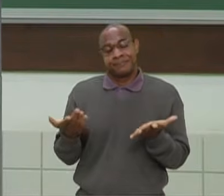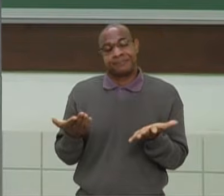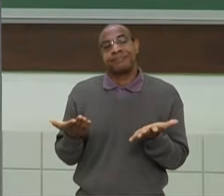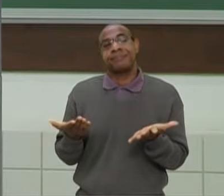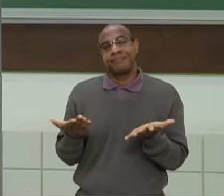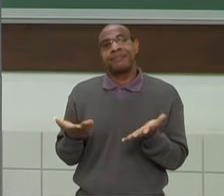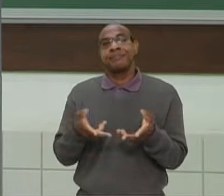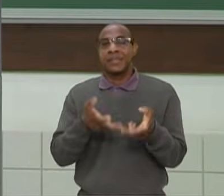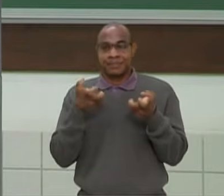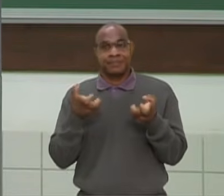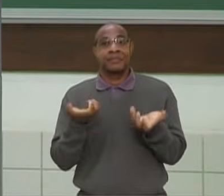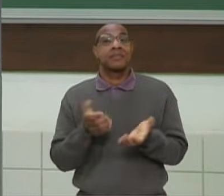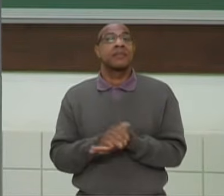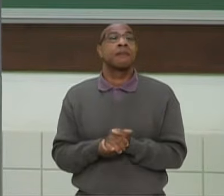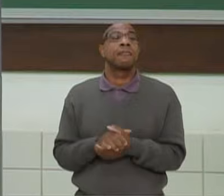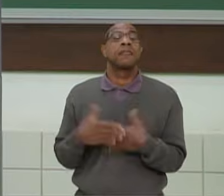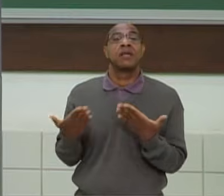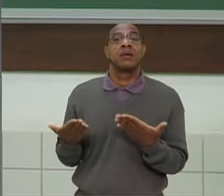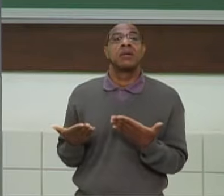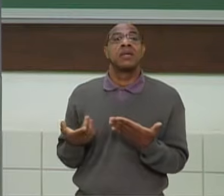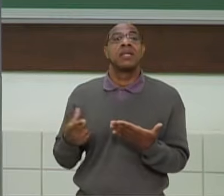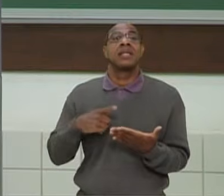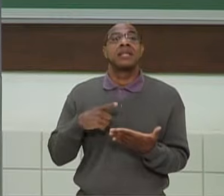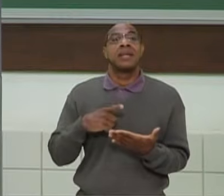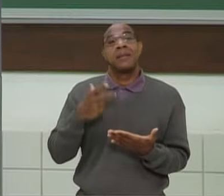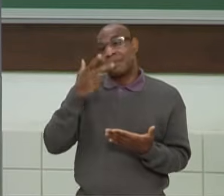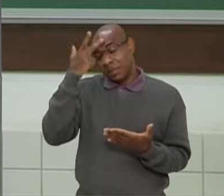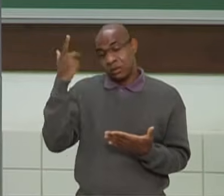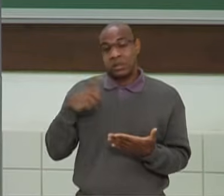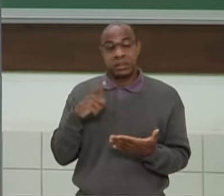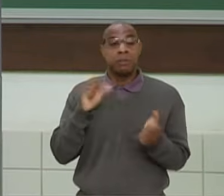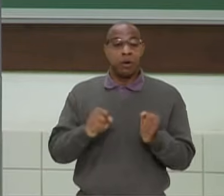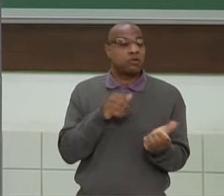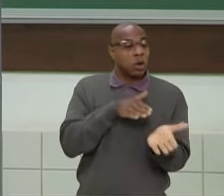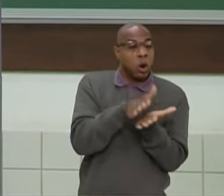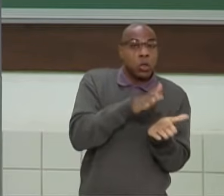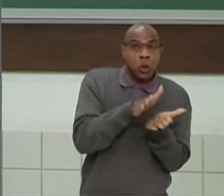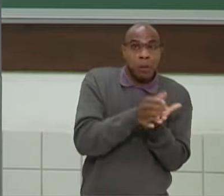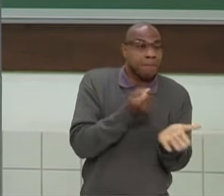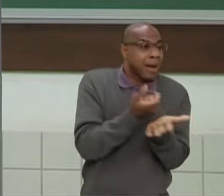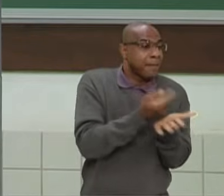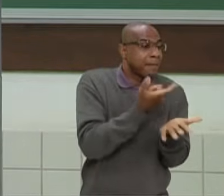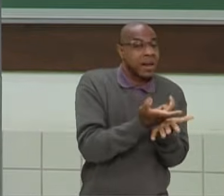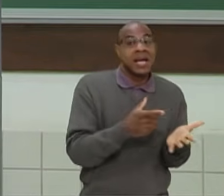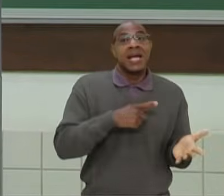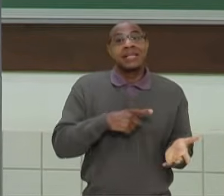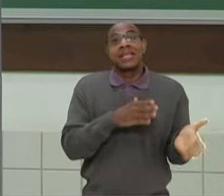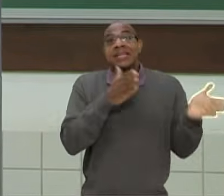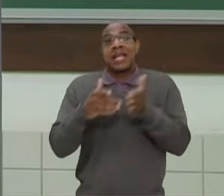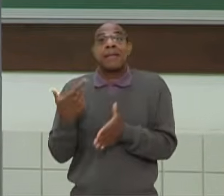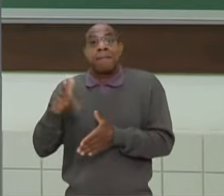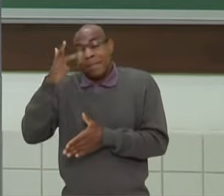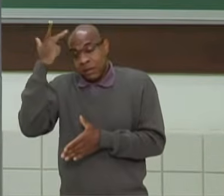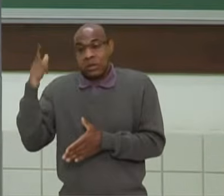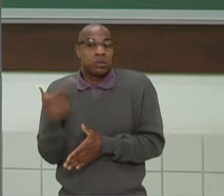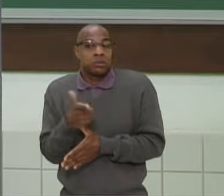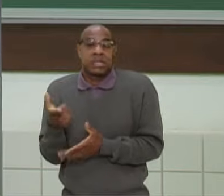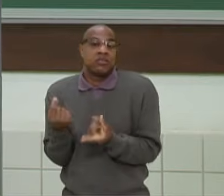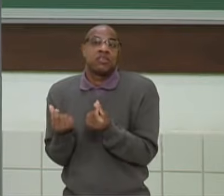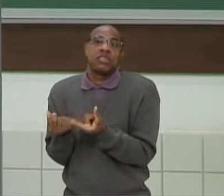que enquanto tem gente que pode consumir demais, tem gente que não consegue consumir o básico, né? Como comida e água e